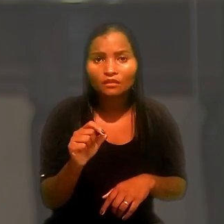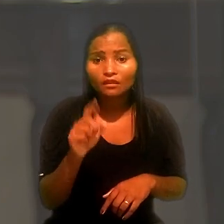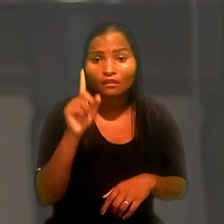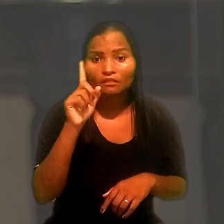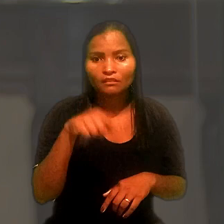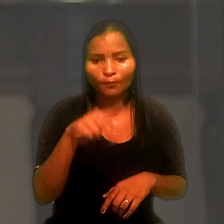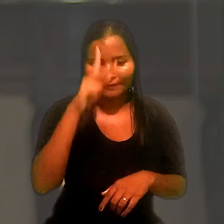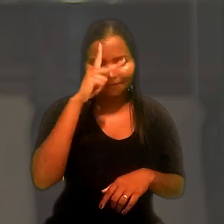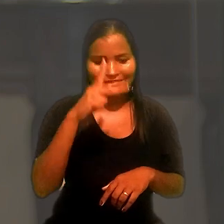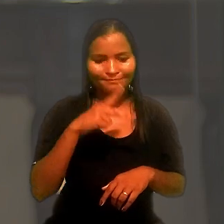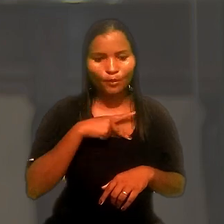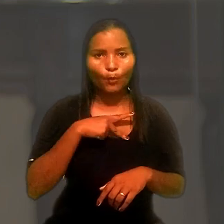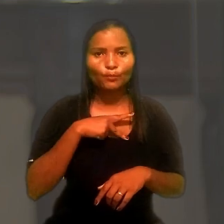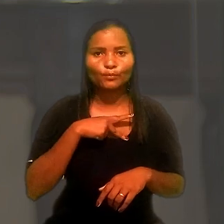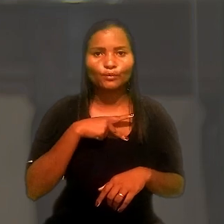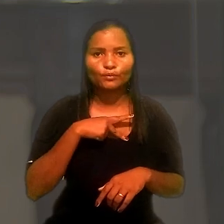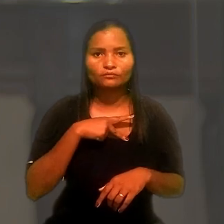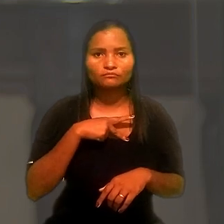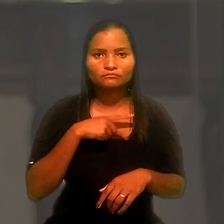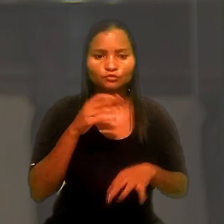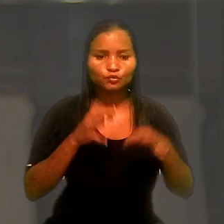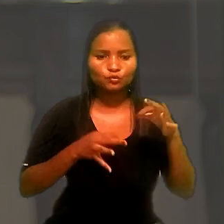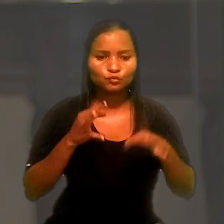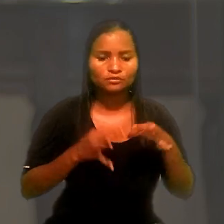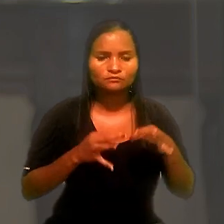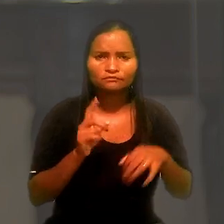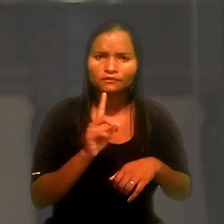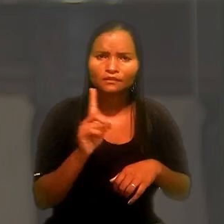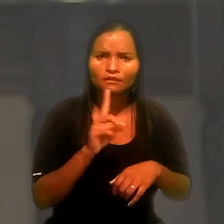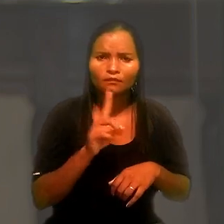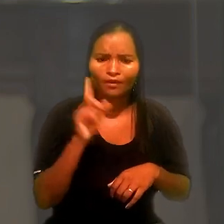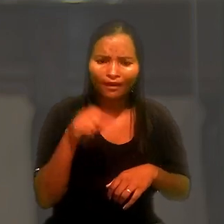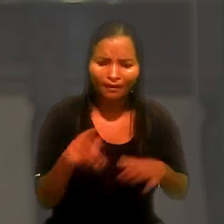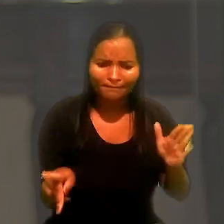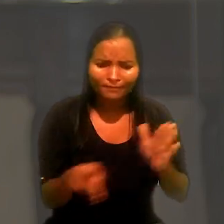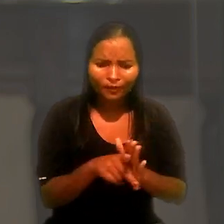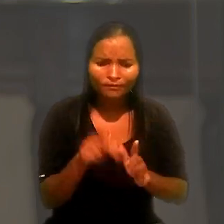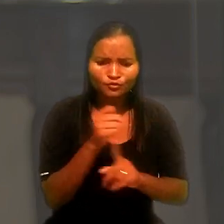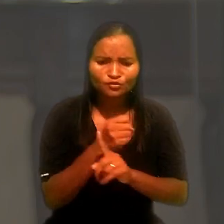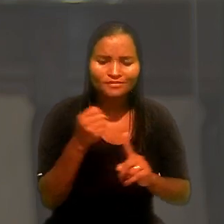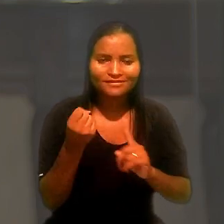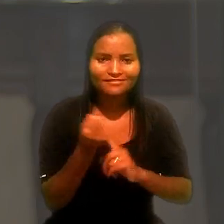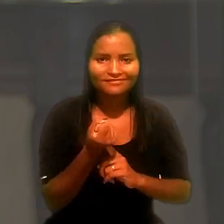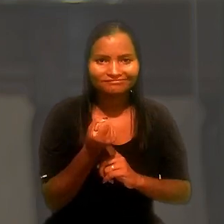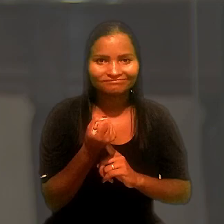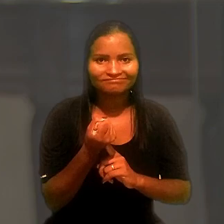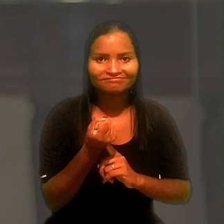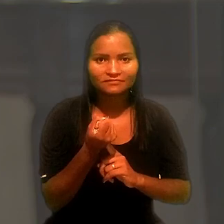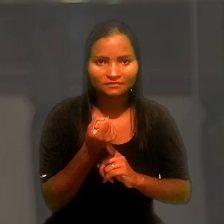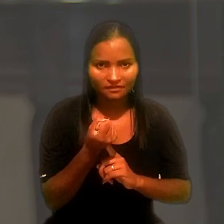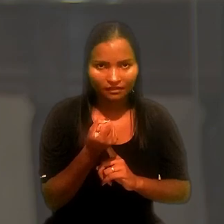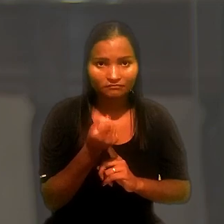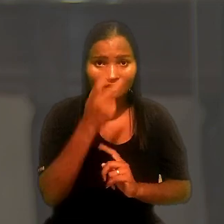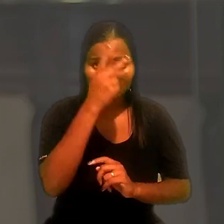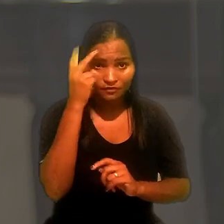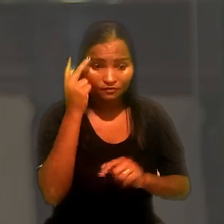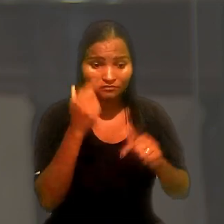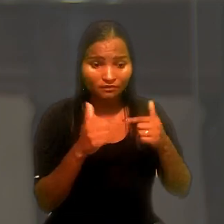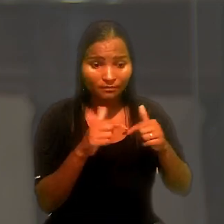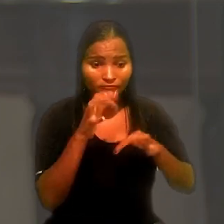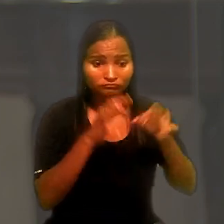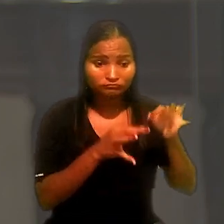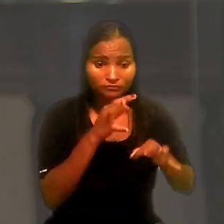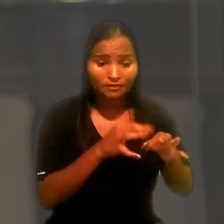não é para eles, dado para eles, é dado para a sociedade. E eles